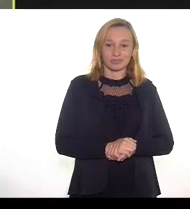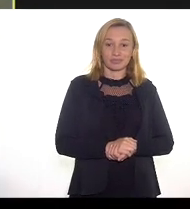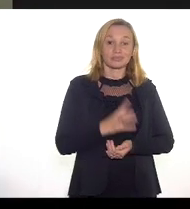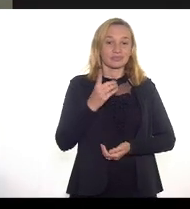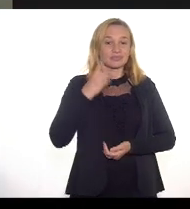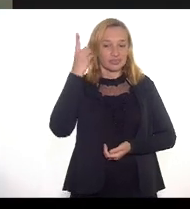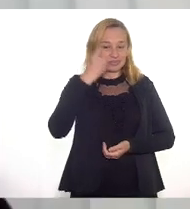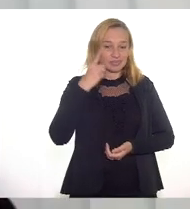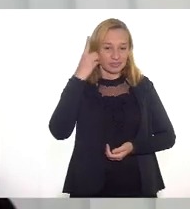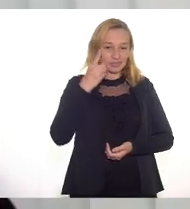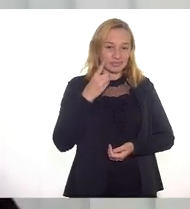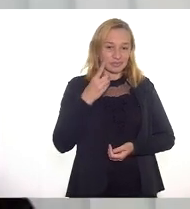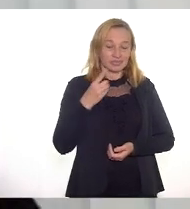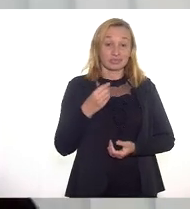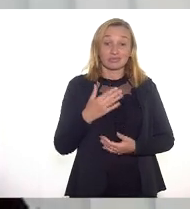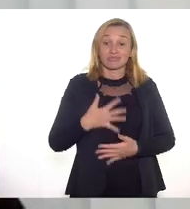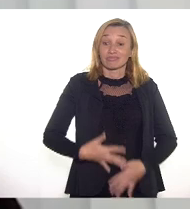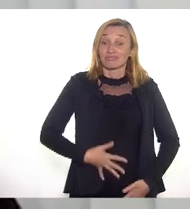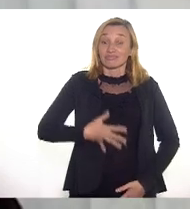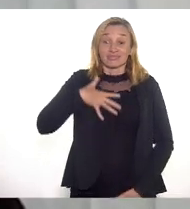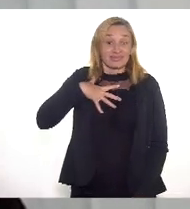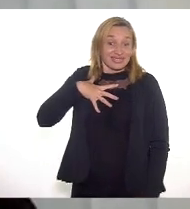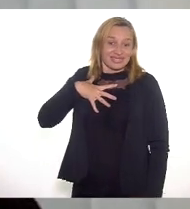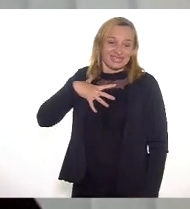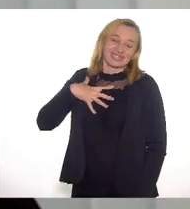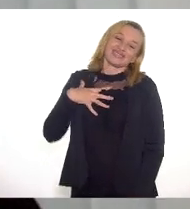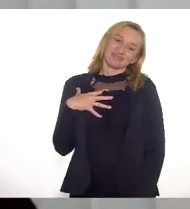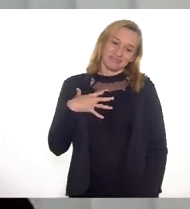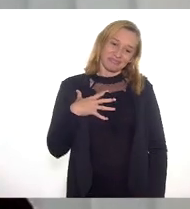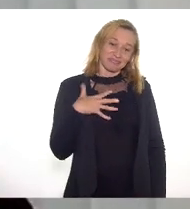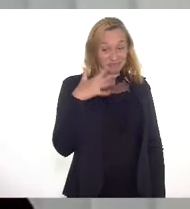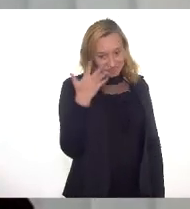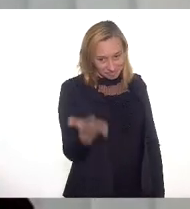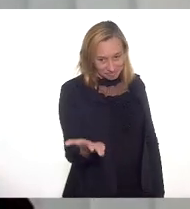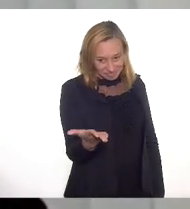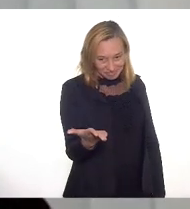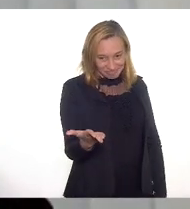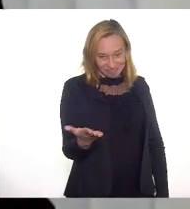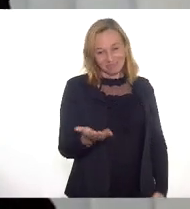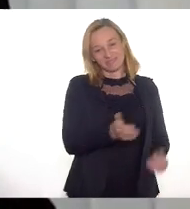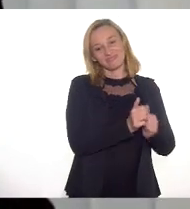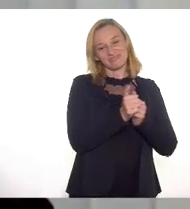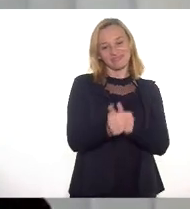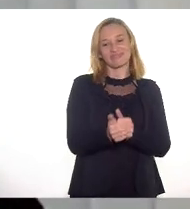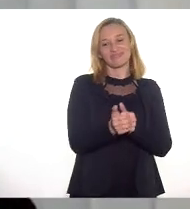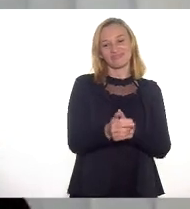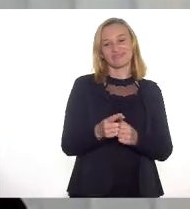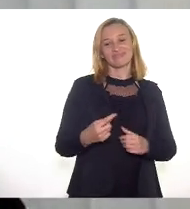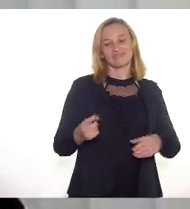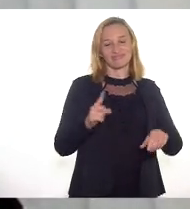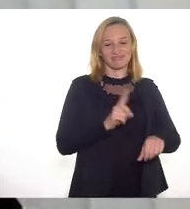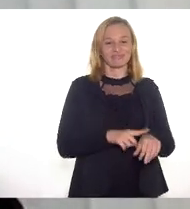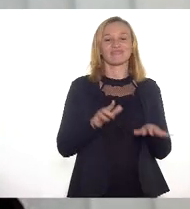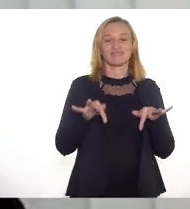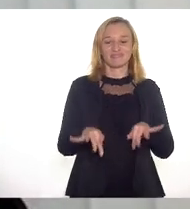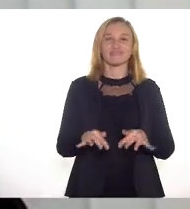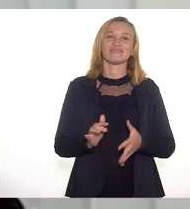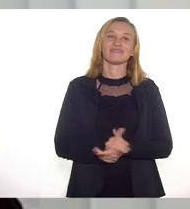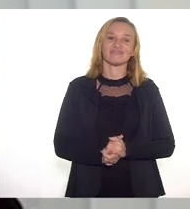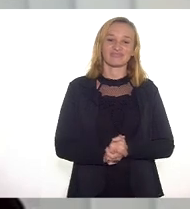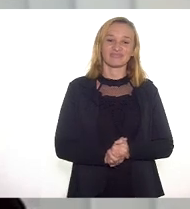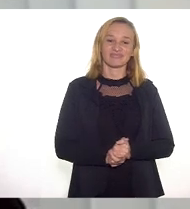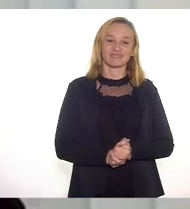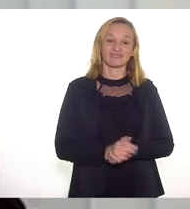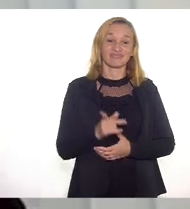Deputada Marta Rocha, é um prazer ter Vossa Excelência conduzindo aqui nosso expediente final.